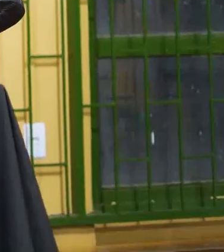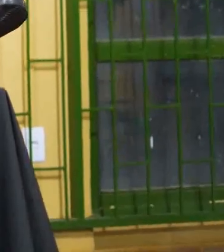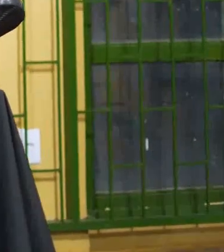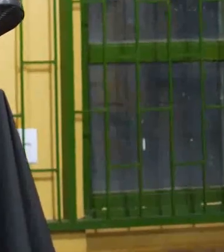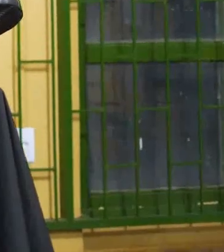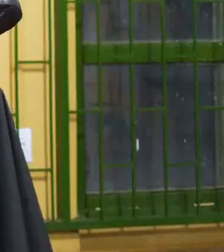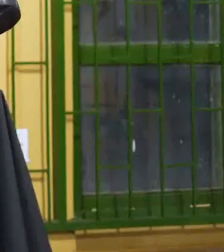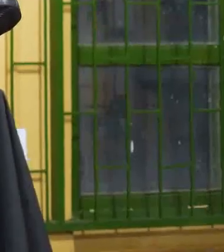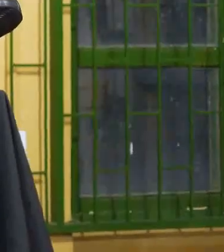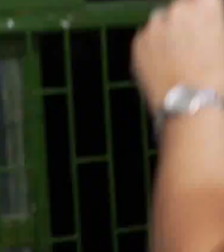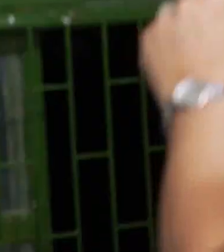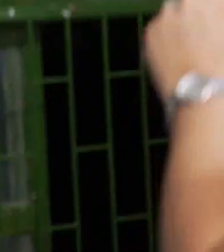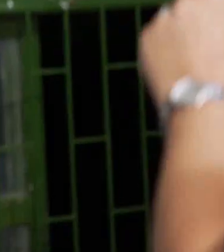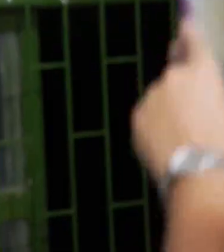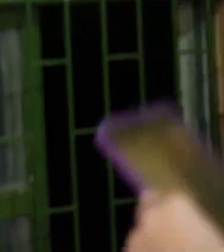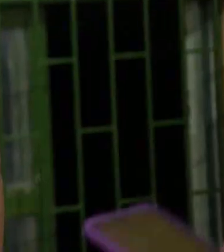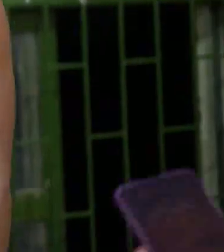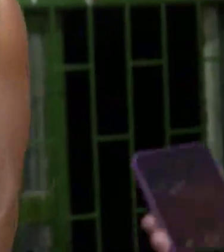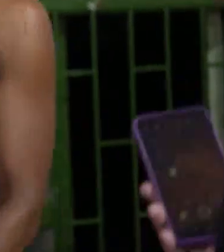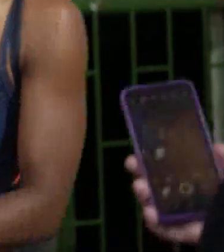Renato.